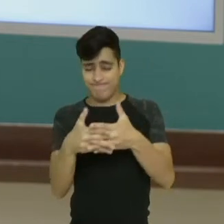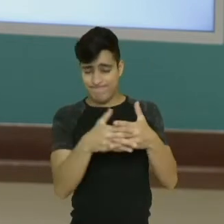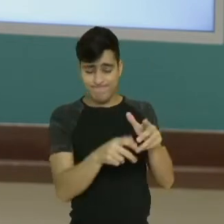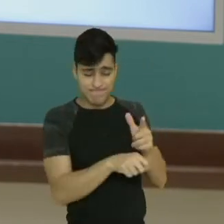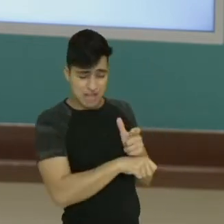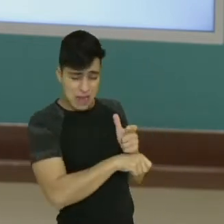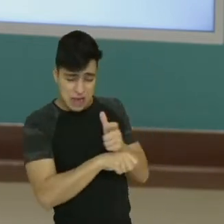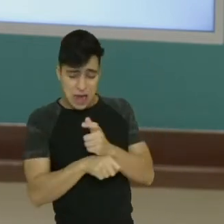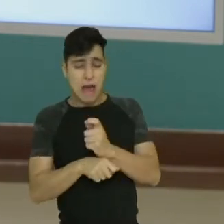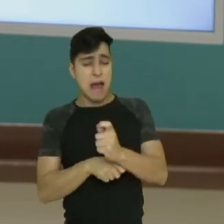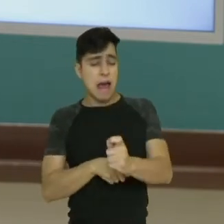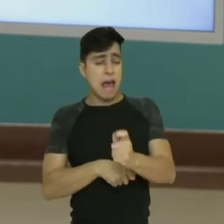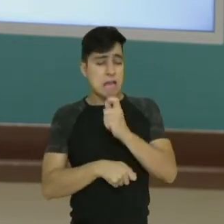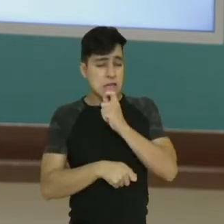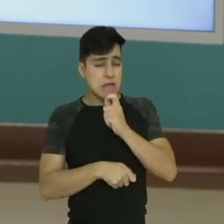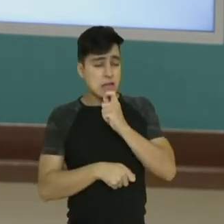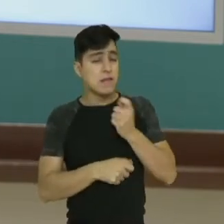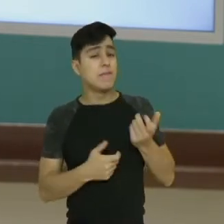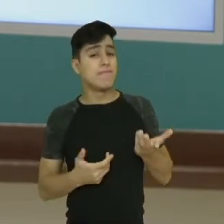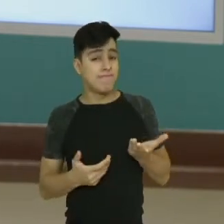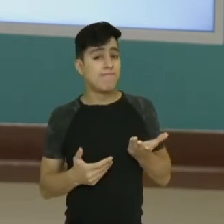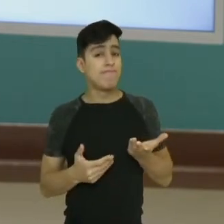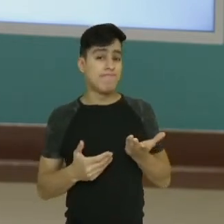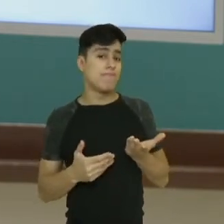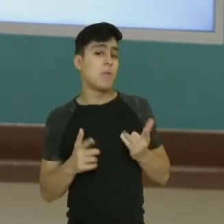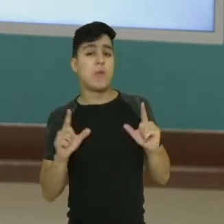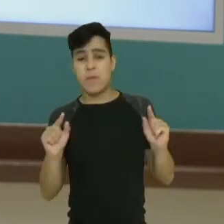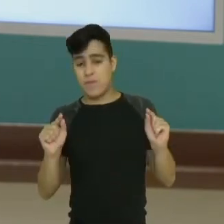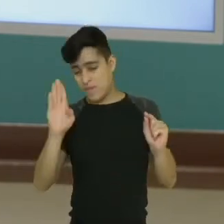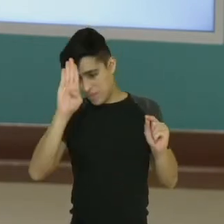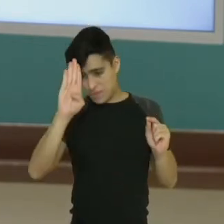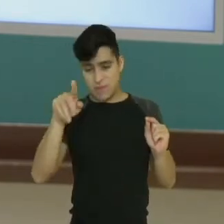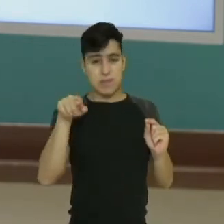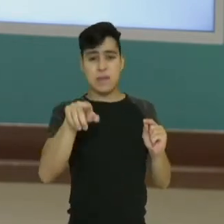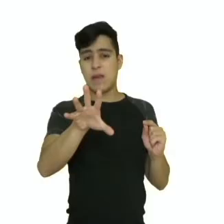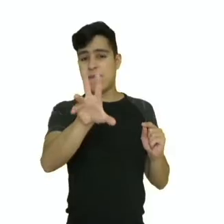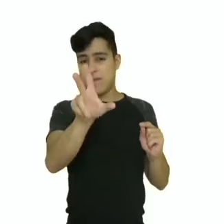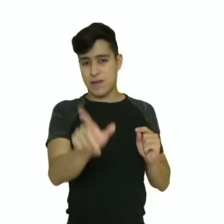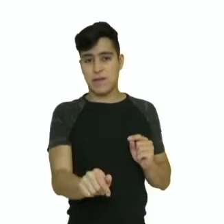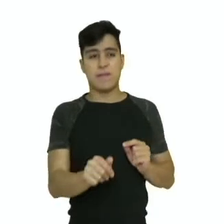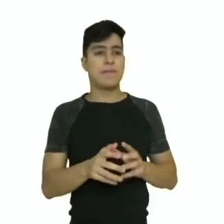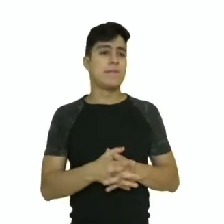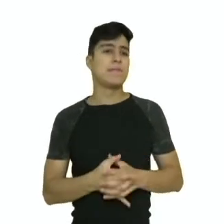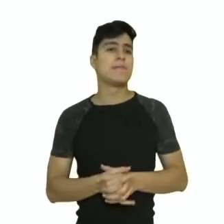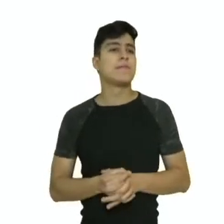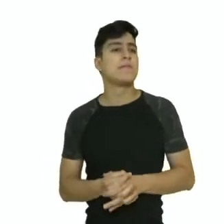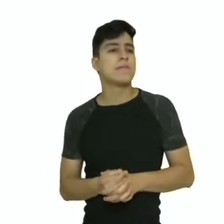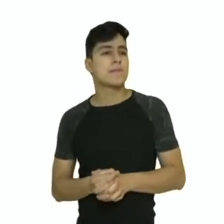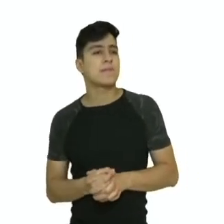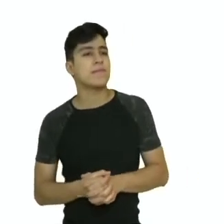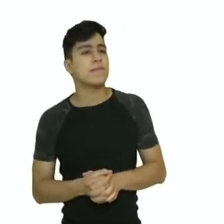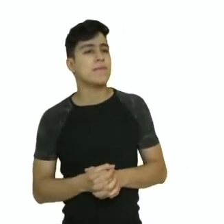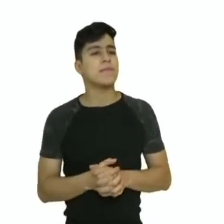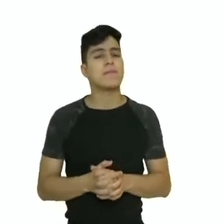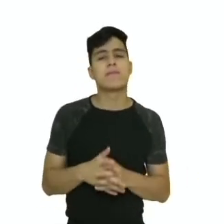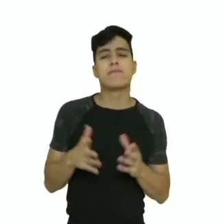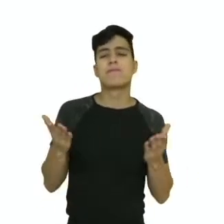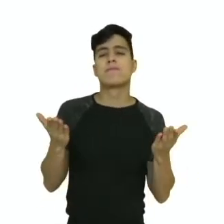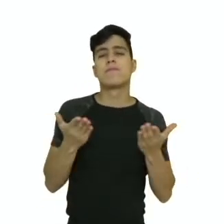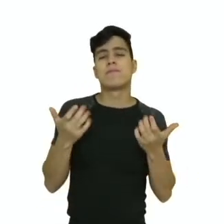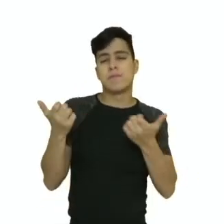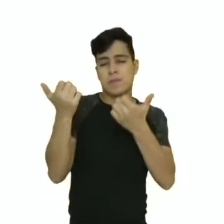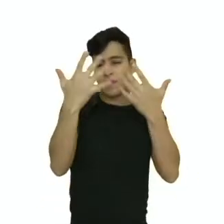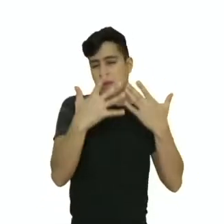né? Acontecendo aí, principalmente na África, ok? Bom, e aqui vamos falar agora então das